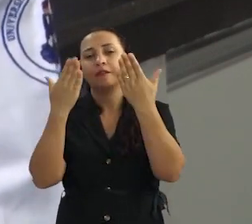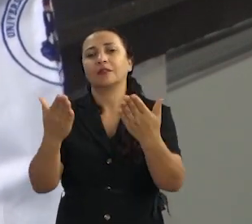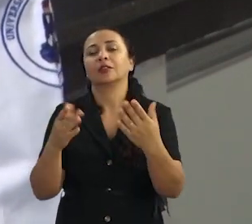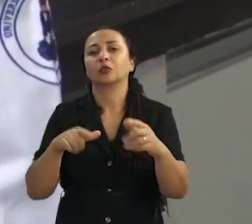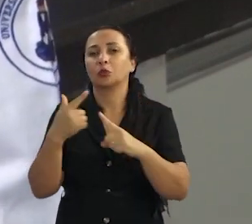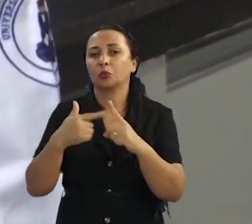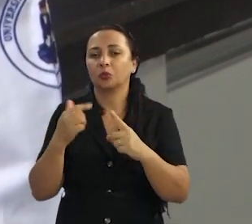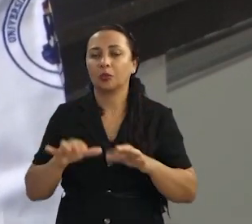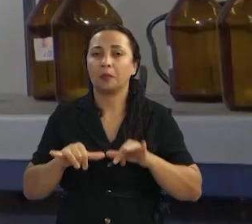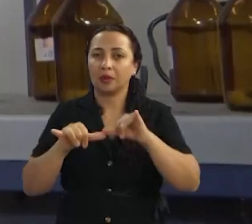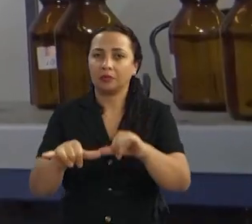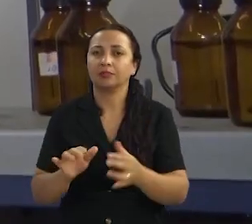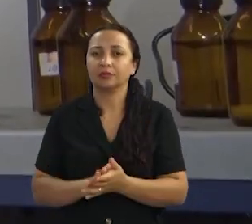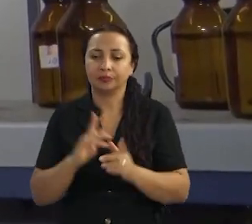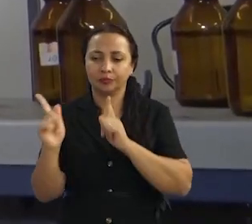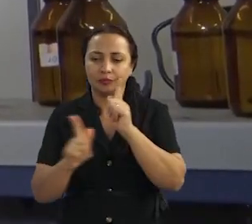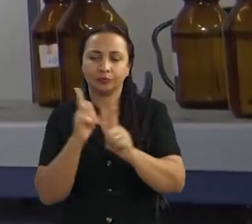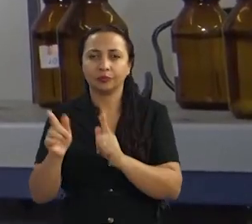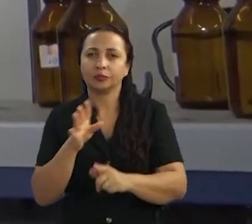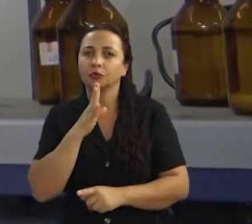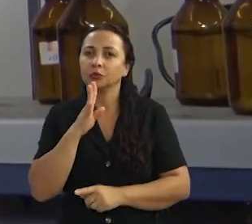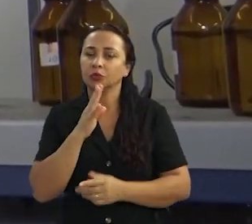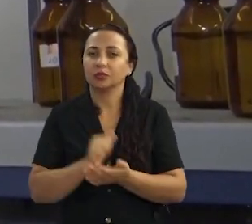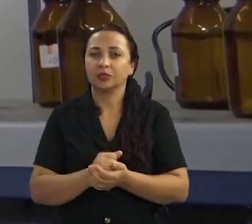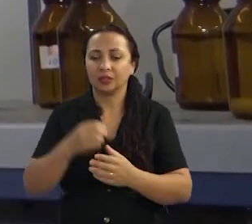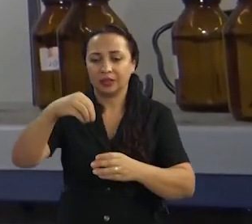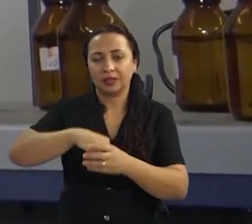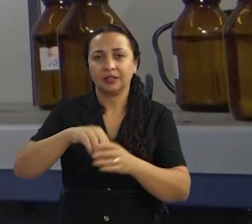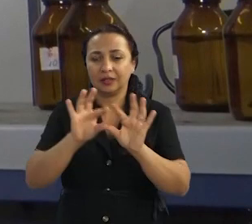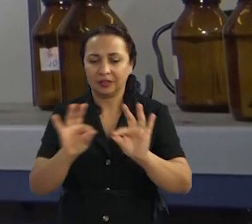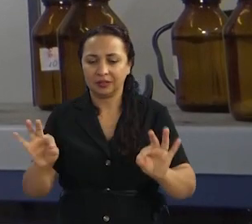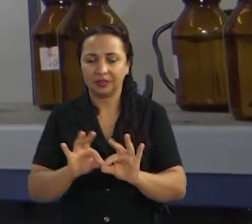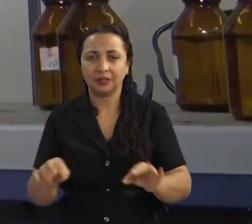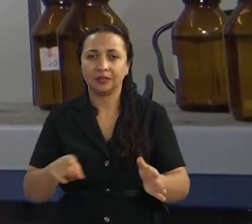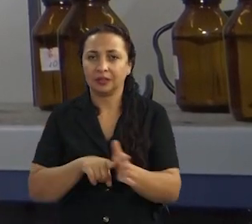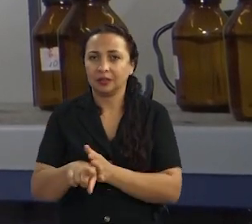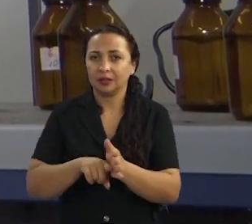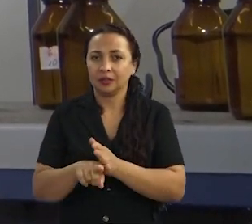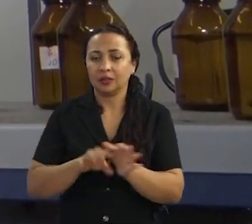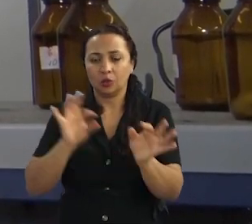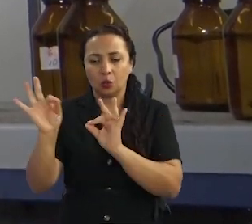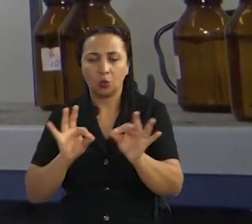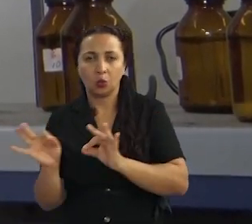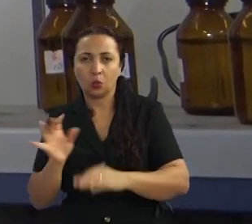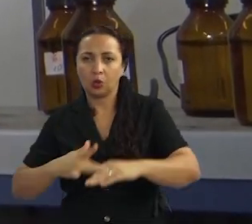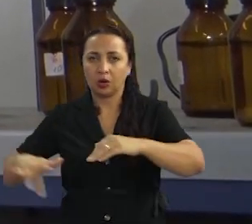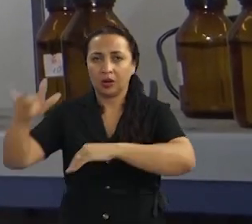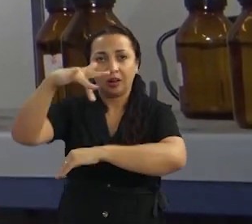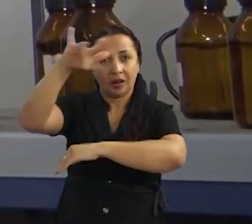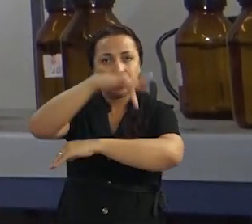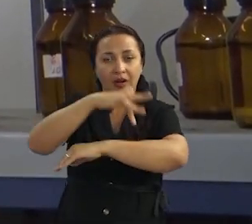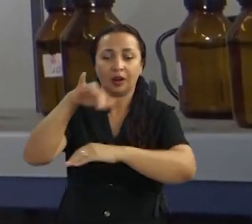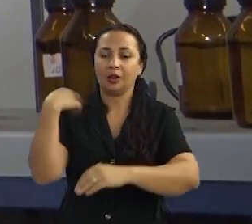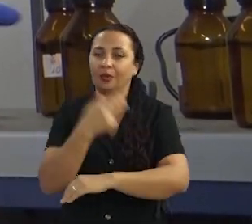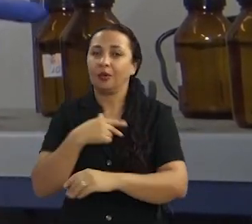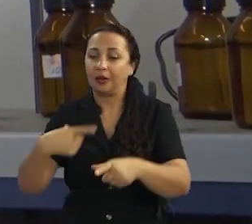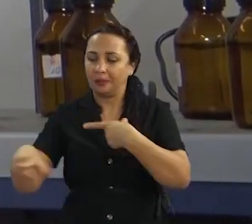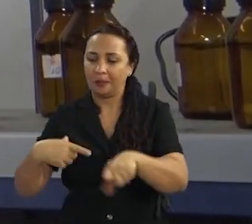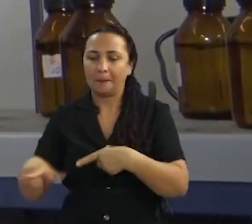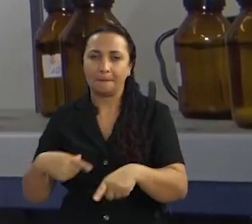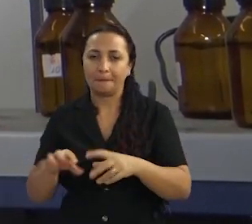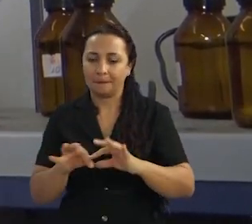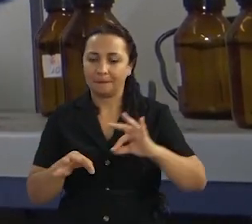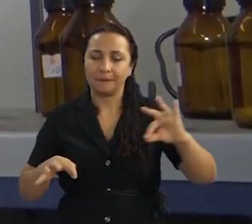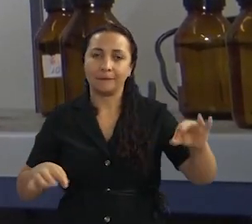atualmente disponíveis no mercado. A geração de conhecimento dentro dessa linha de pesquisa, controle de Aedes aegypti, que nós